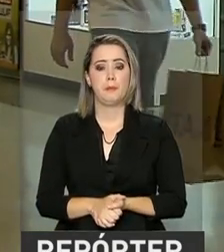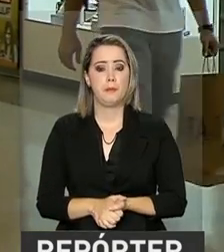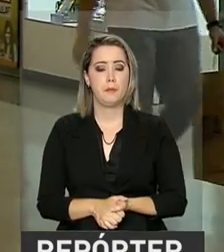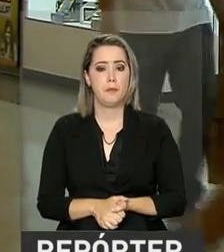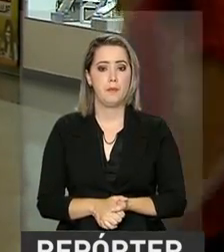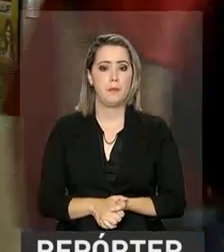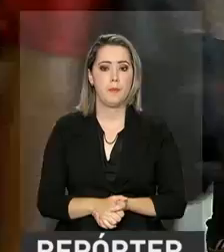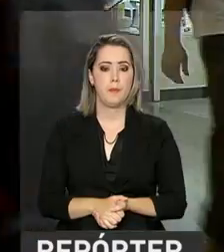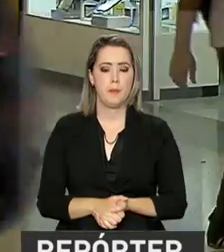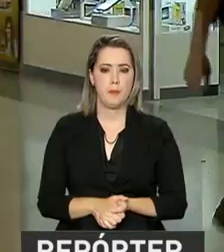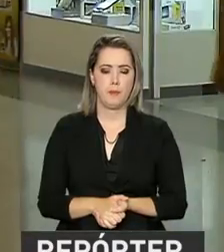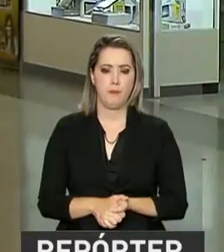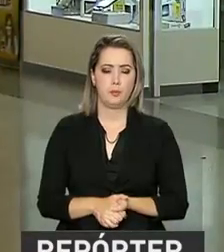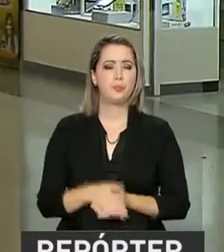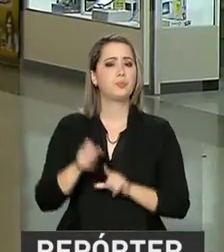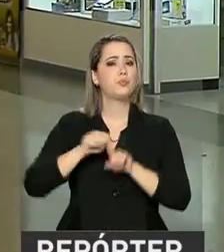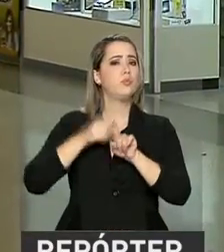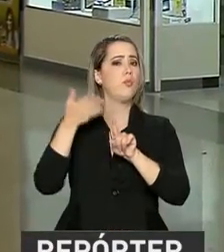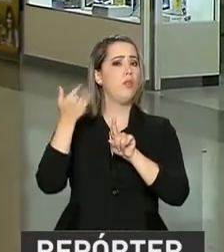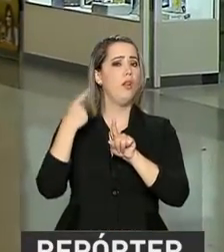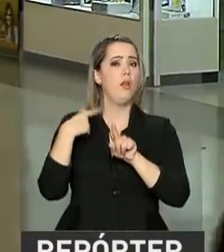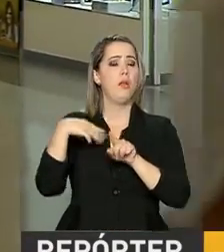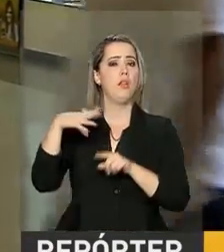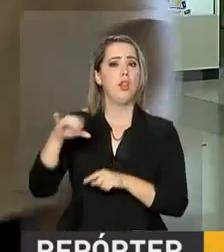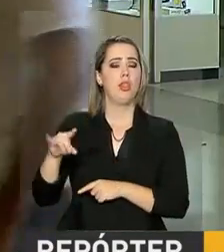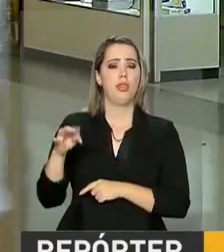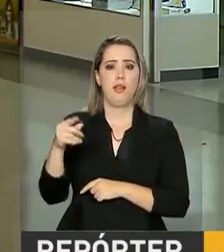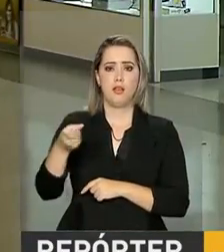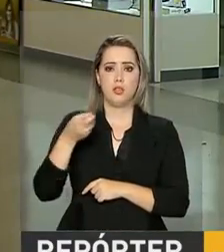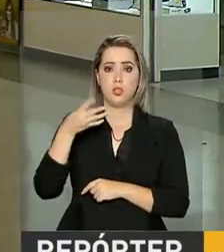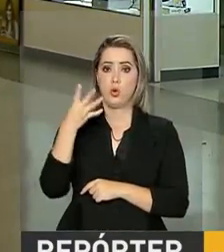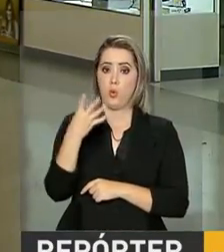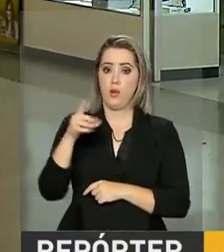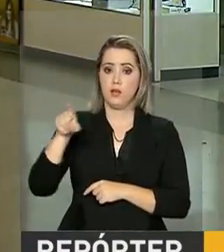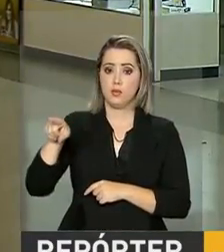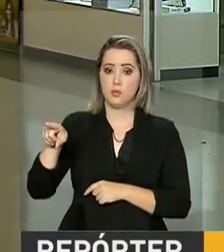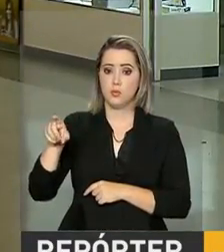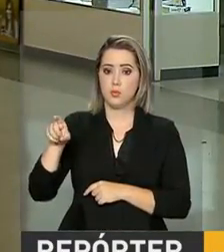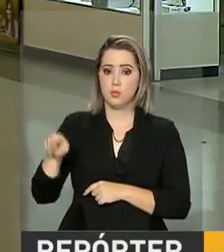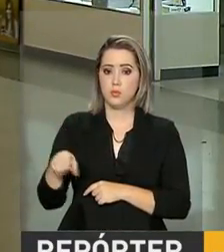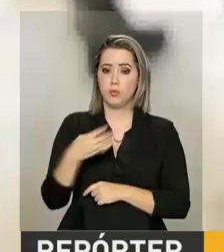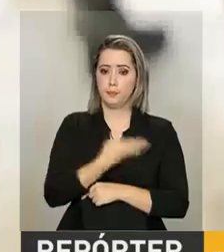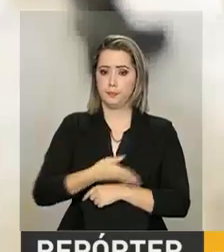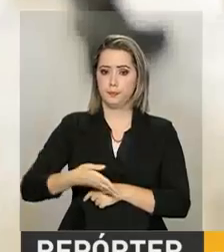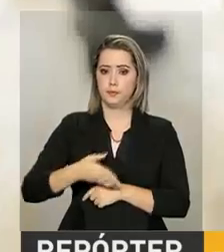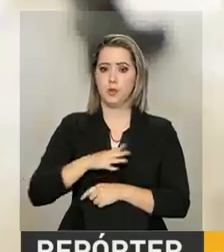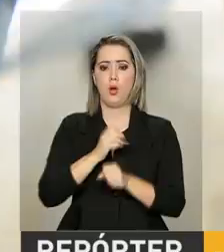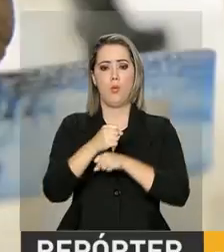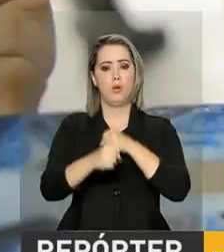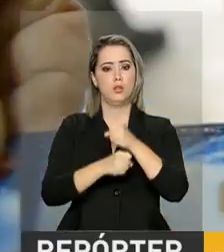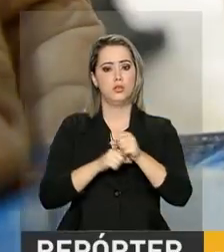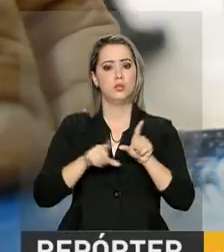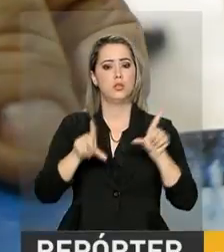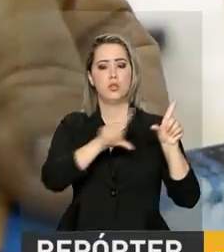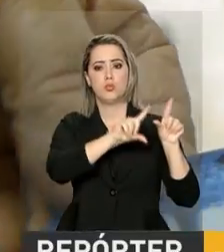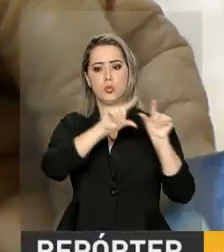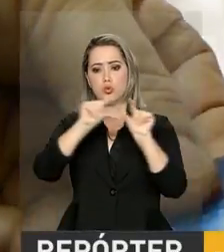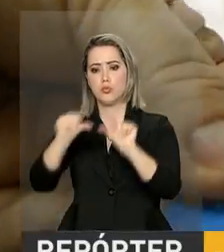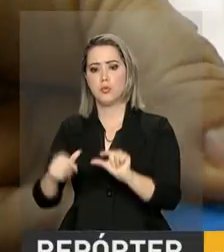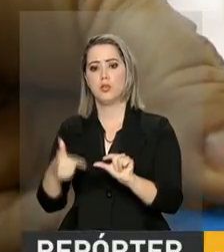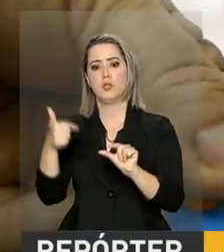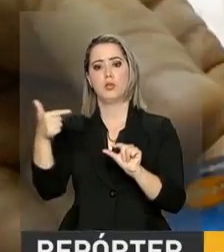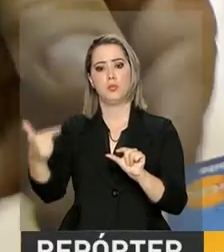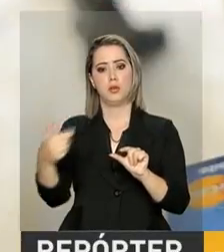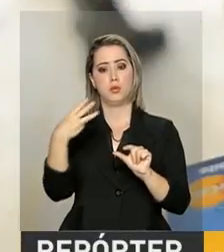em março as taxas eram de 456,6 por cento ao ano e baixaram para